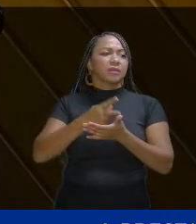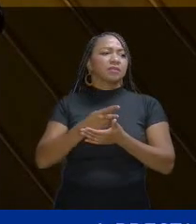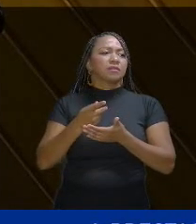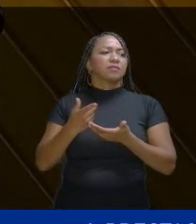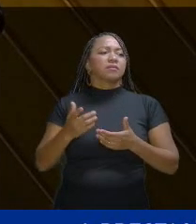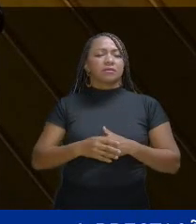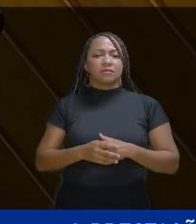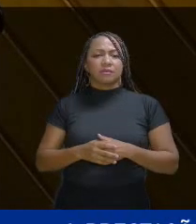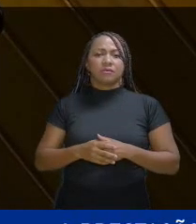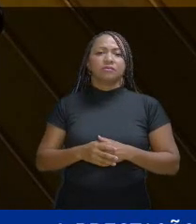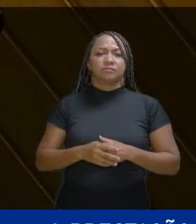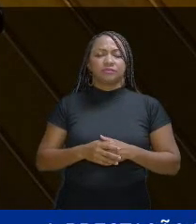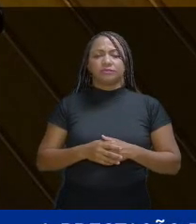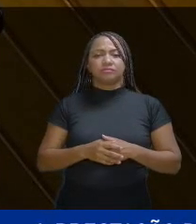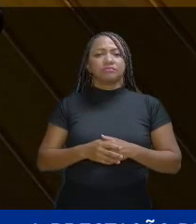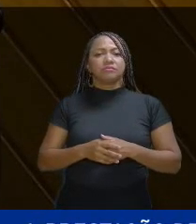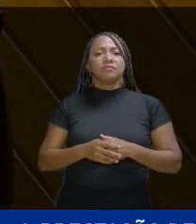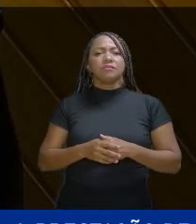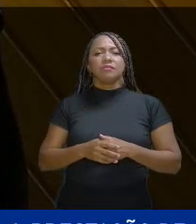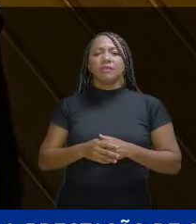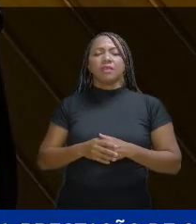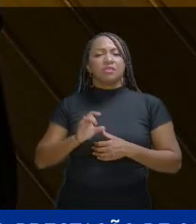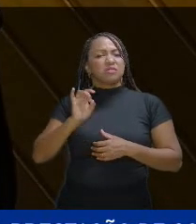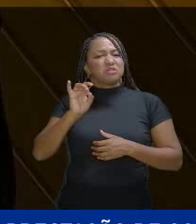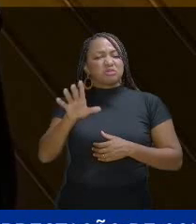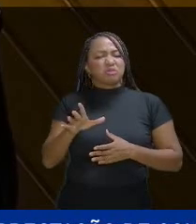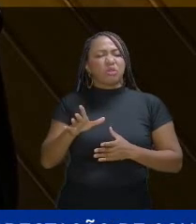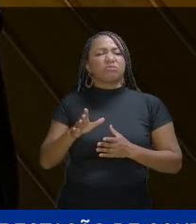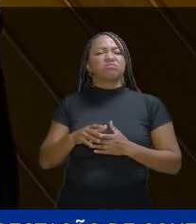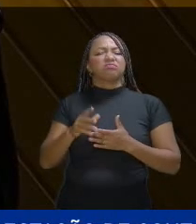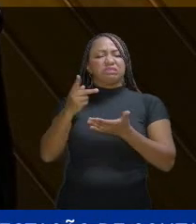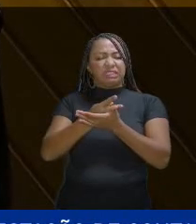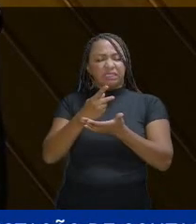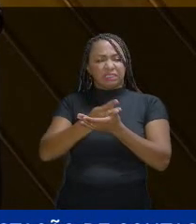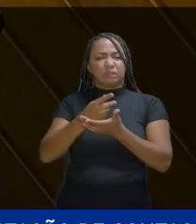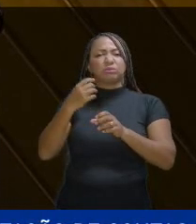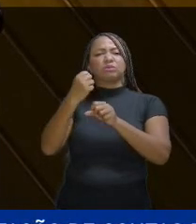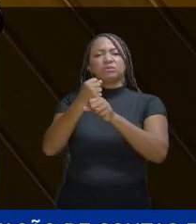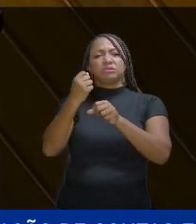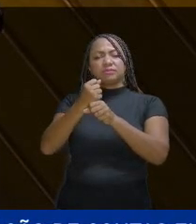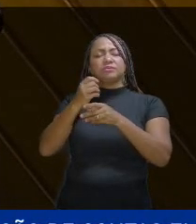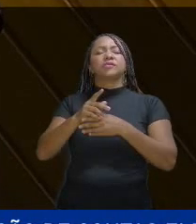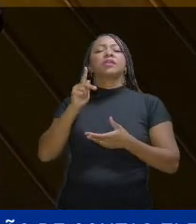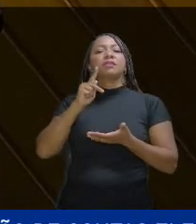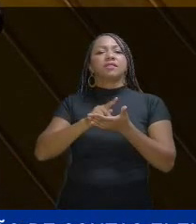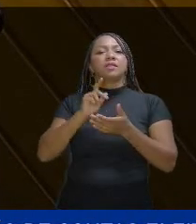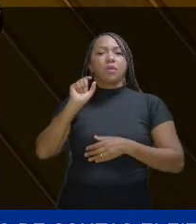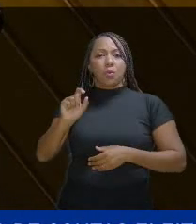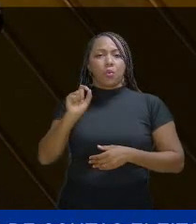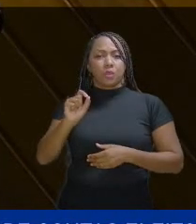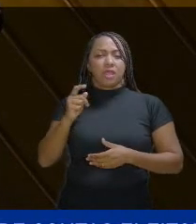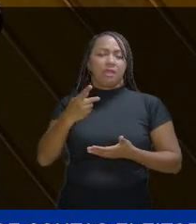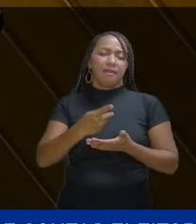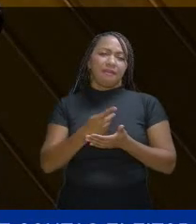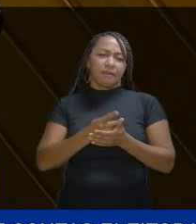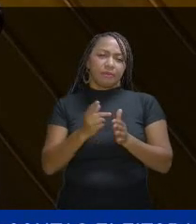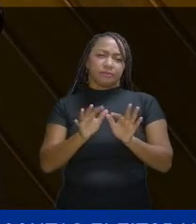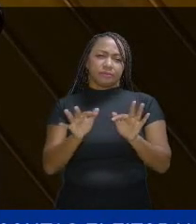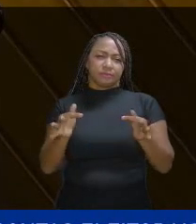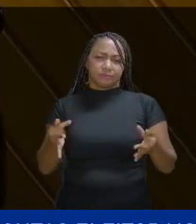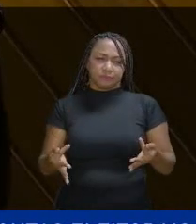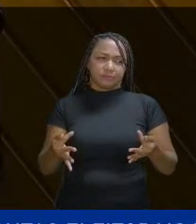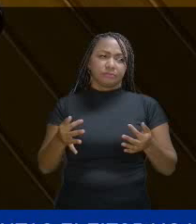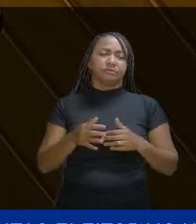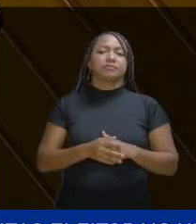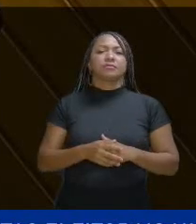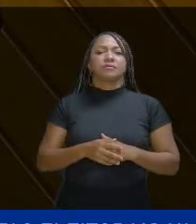natureza insanável, não enseja por si só a rejeição das contas. Trata-se, na verdade, de falha meramente formal.